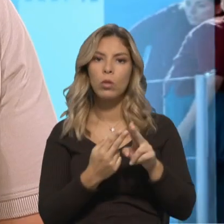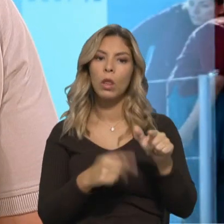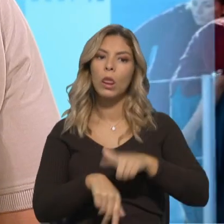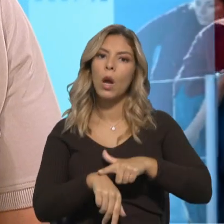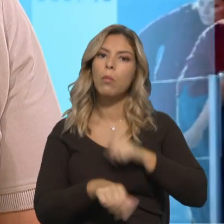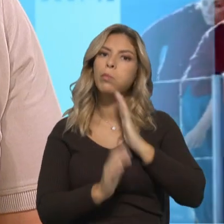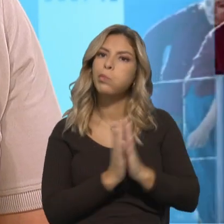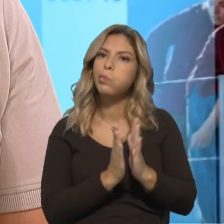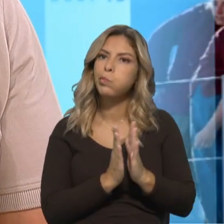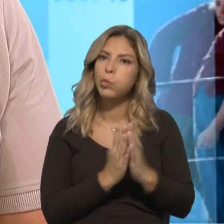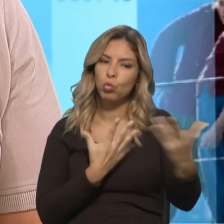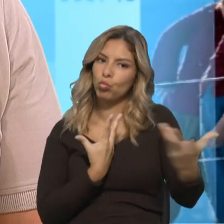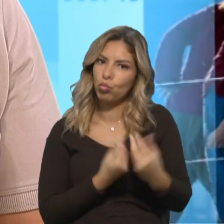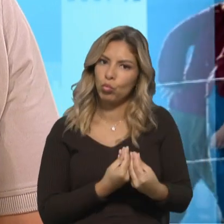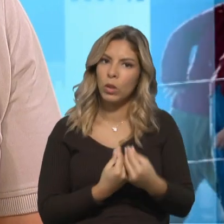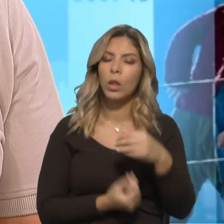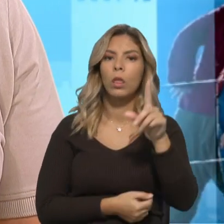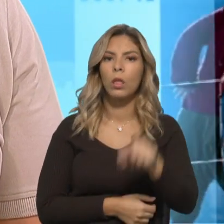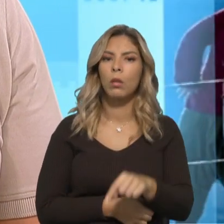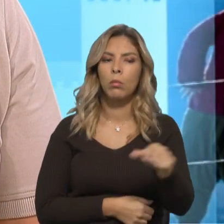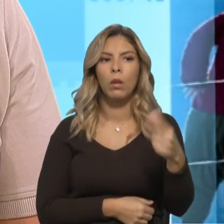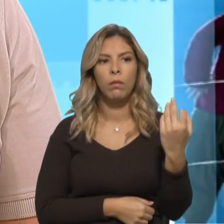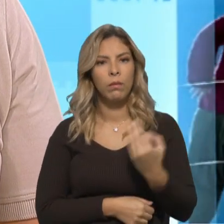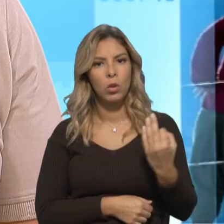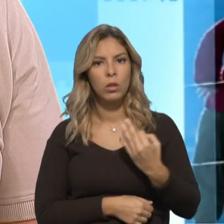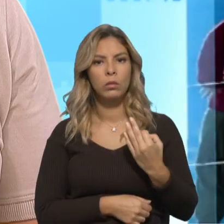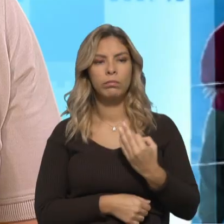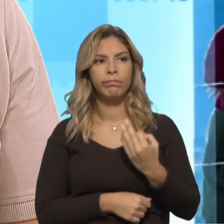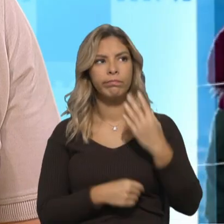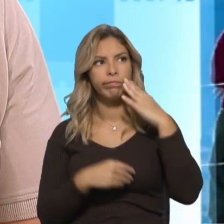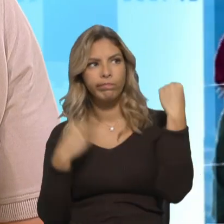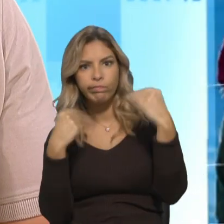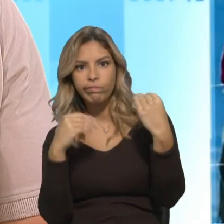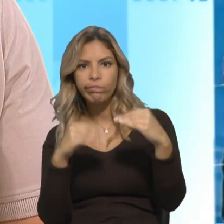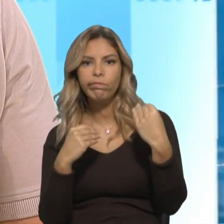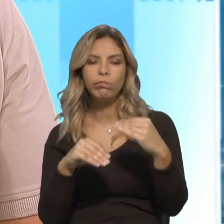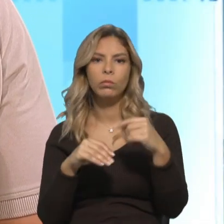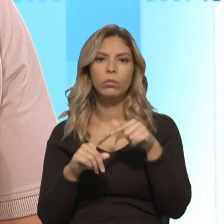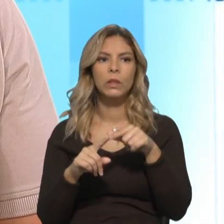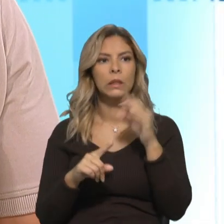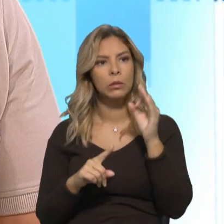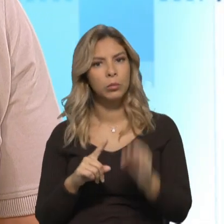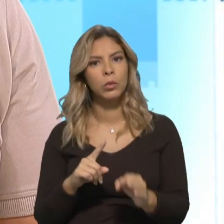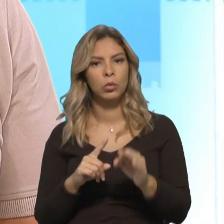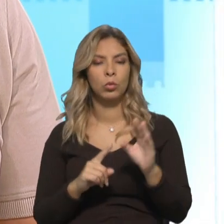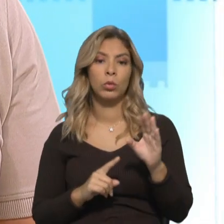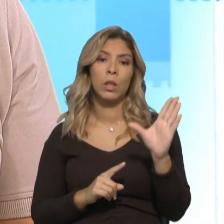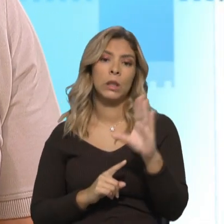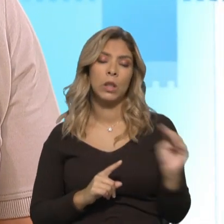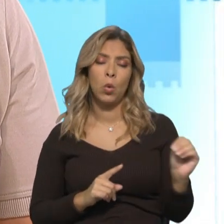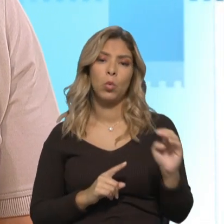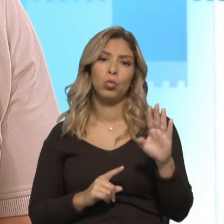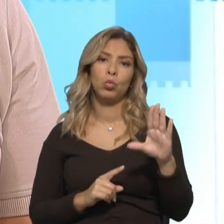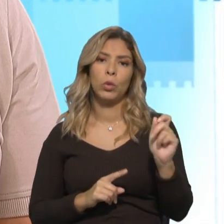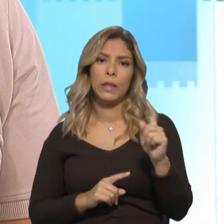conjunta e tentamos viver também aqueles que foram os ensinamentos do São José Alamano, porque na